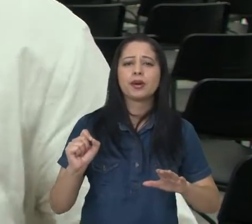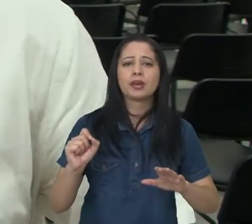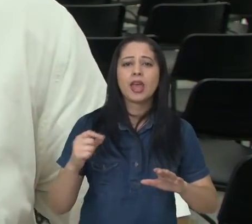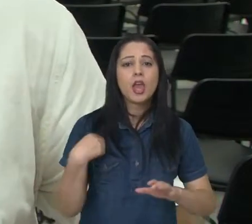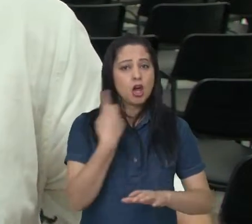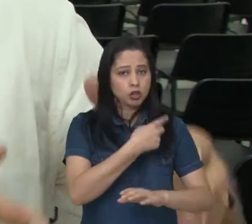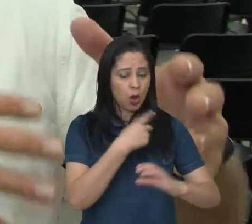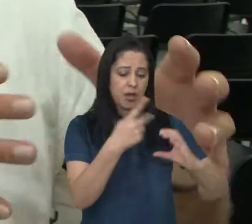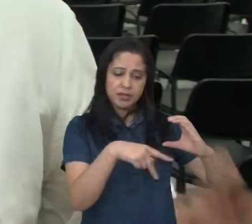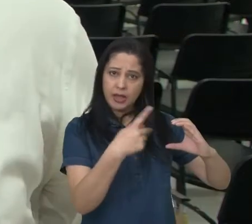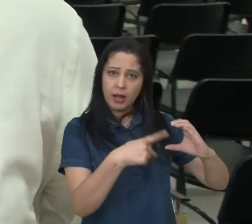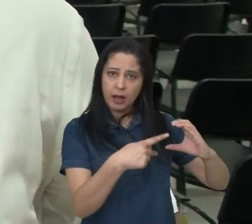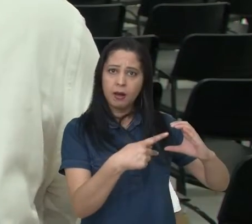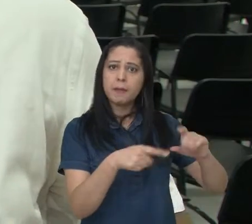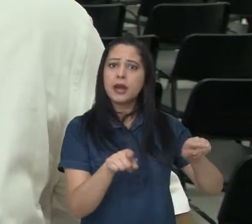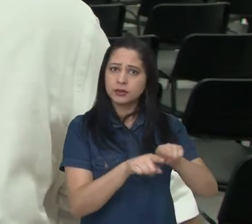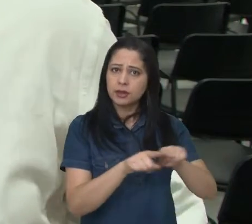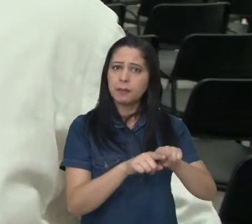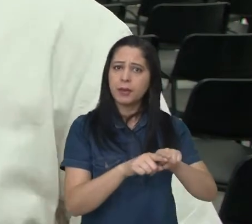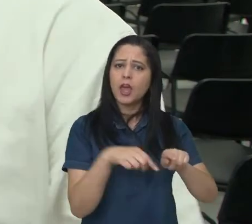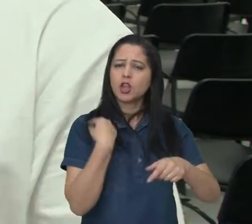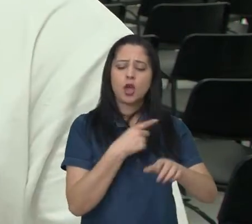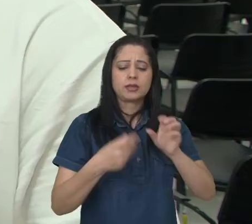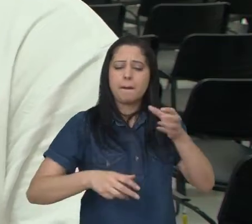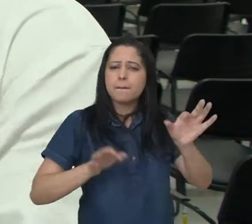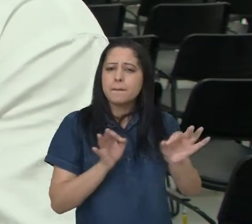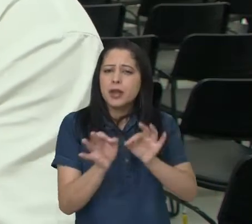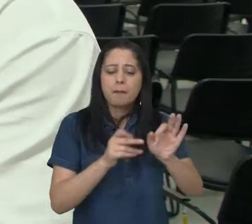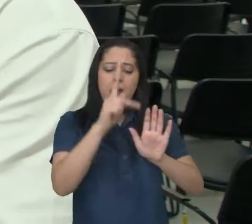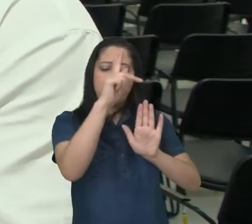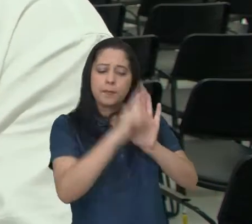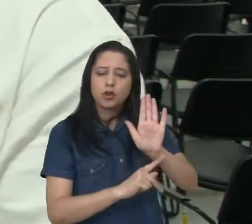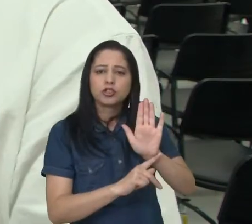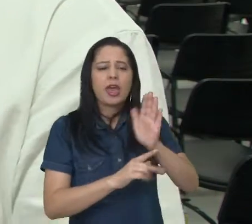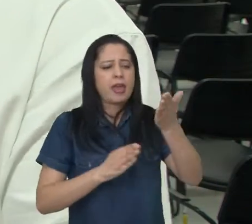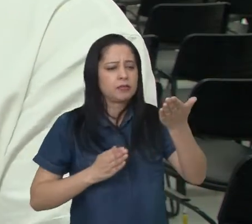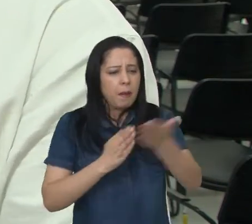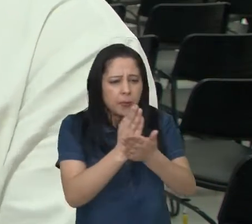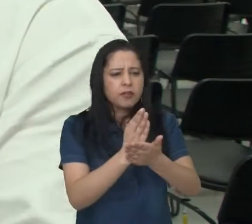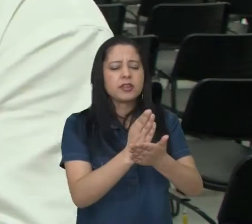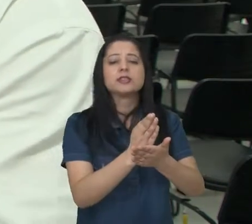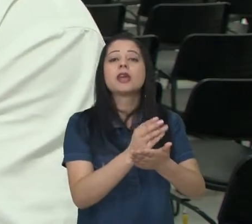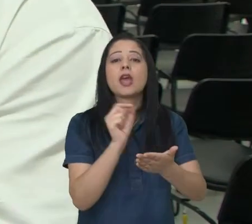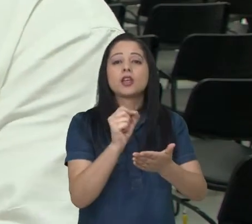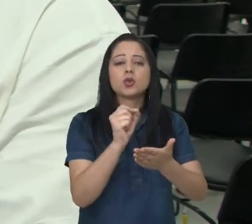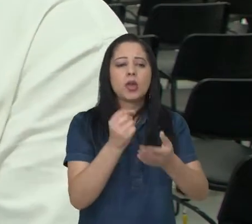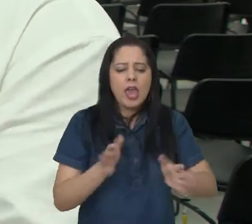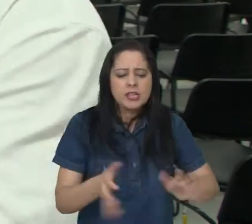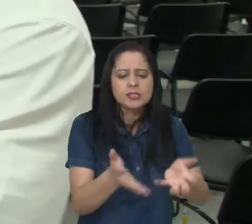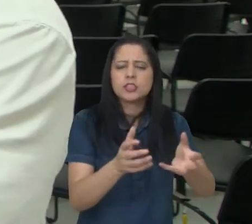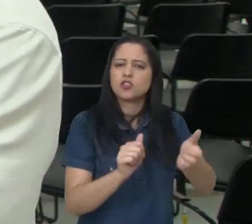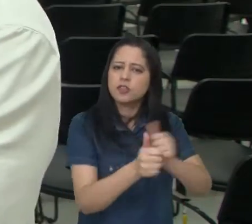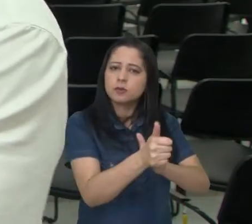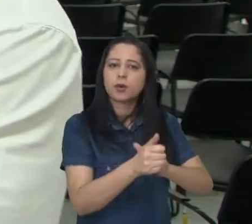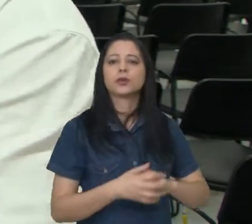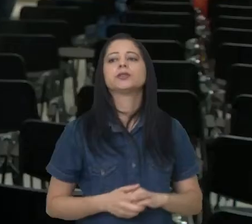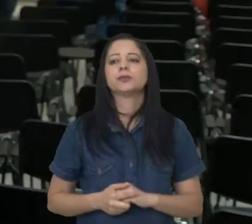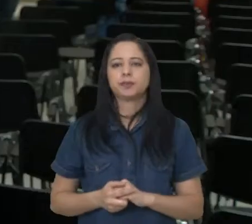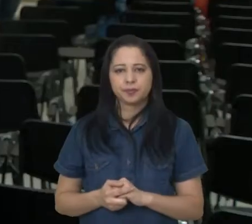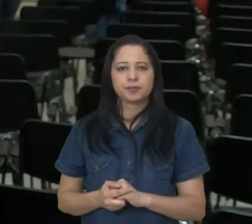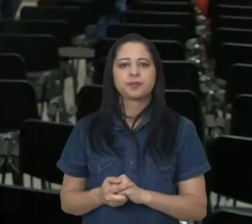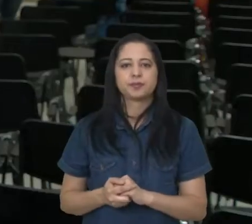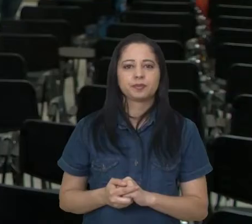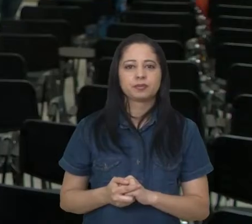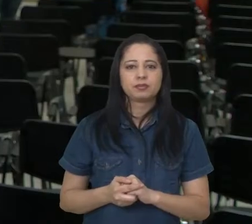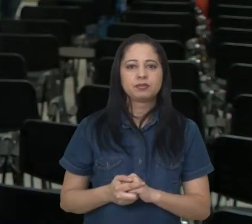também passa pelo nosso trabalho na Câmara Municipal. A hora que a gente tem uns projetos de leis que a gente tem que aprovar para fortalecer o esporte.